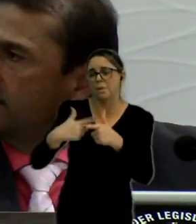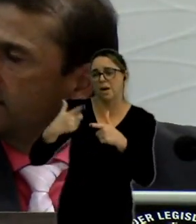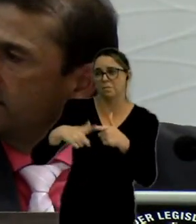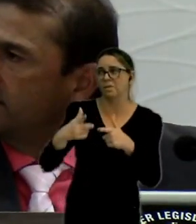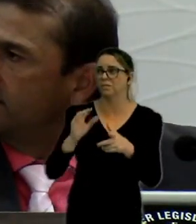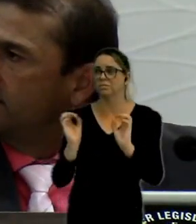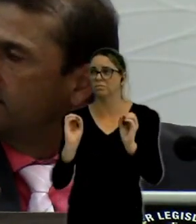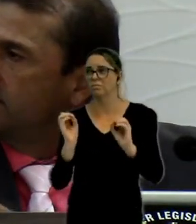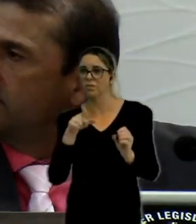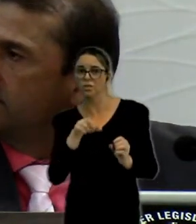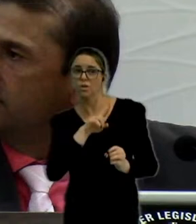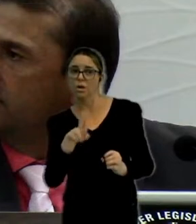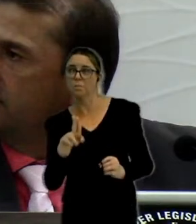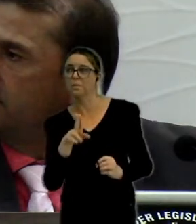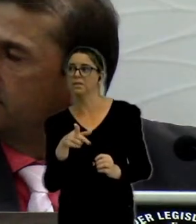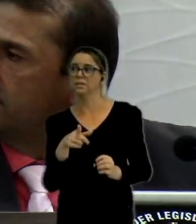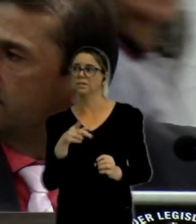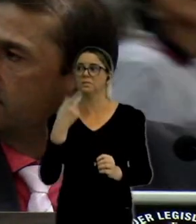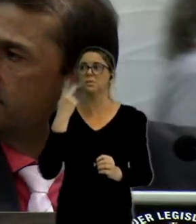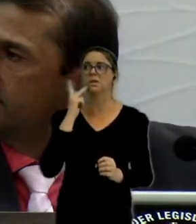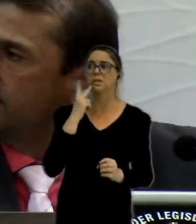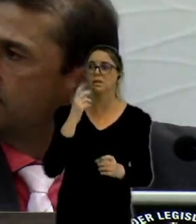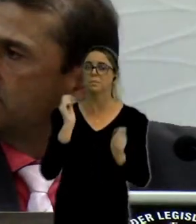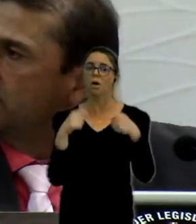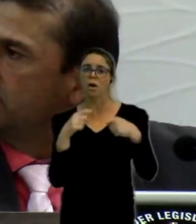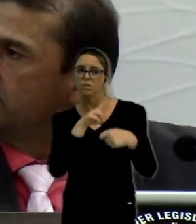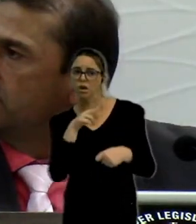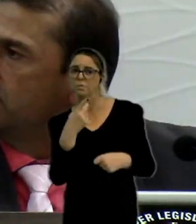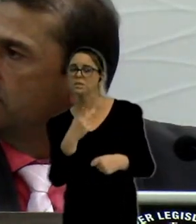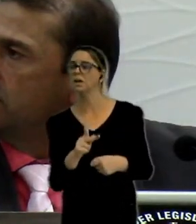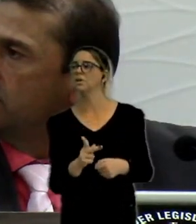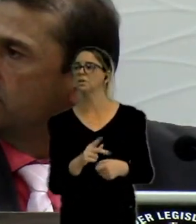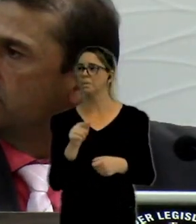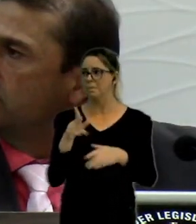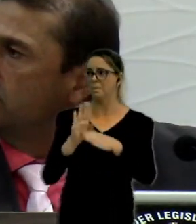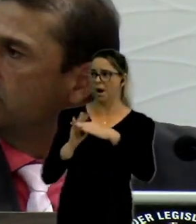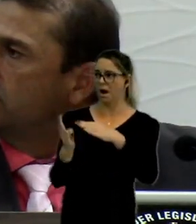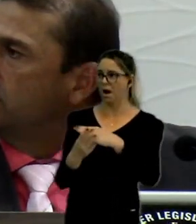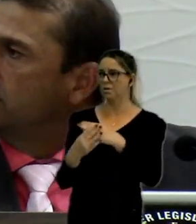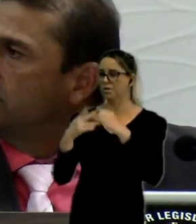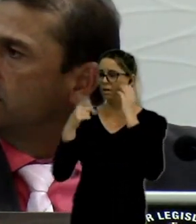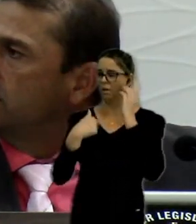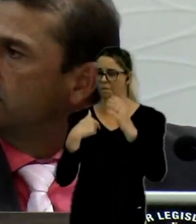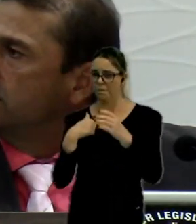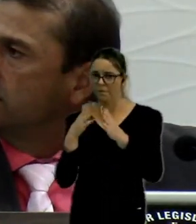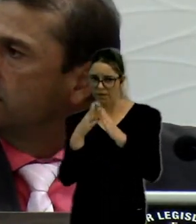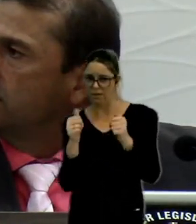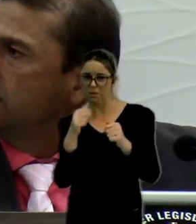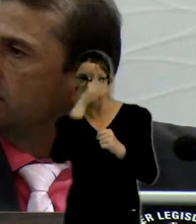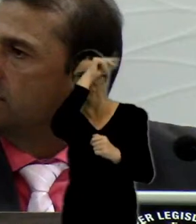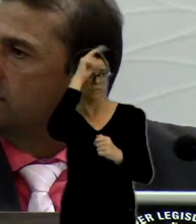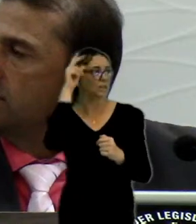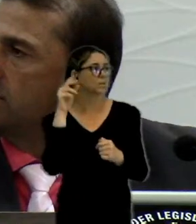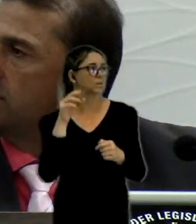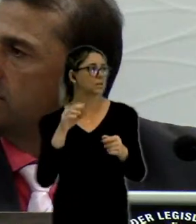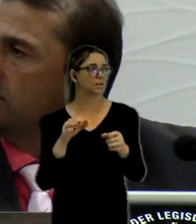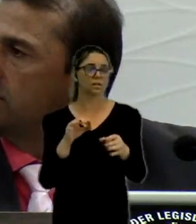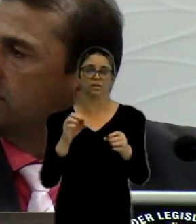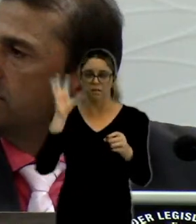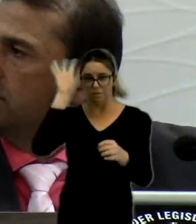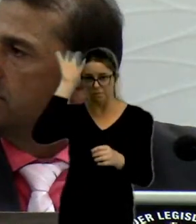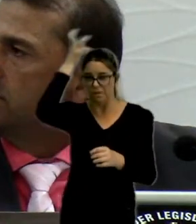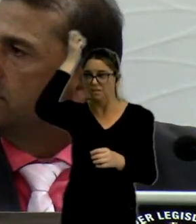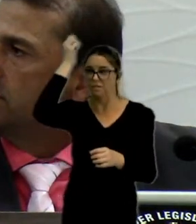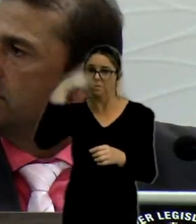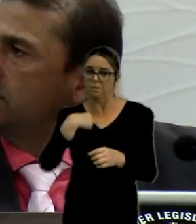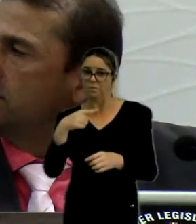nenhum que eu assisto seu nome na discussão do requerimento, não, vereador Padre. O senhor mora num bairro, eu estou pedindo ao senhor, ao prefeito, para consertar esse bairro que o senhor mora, que o senhor não